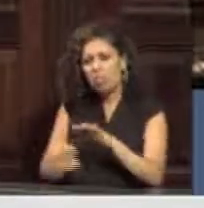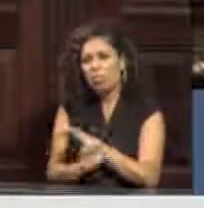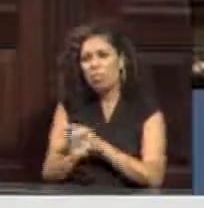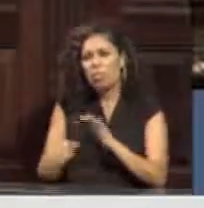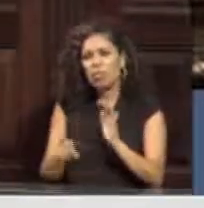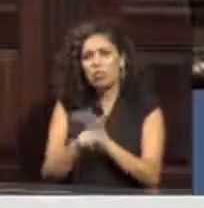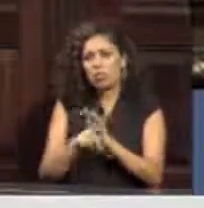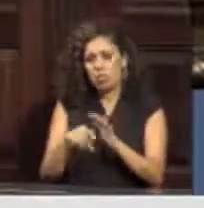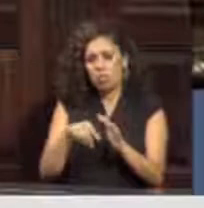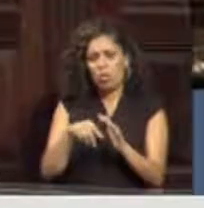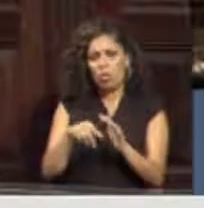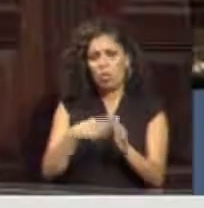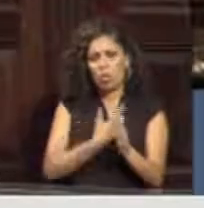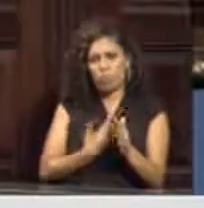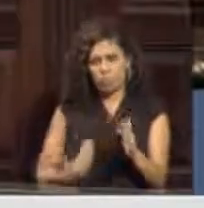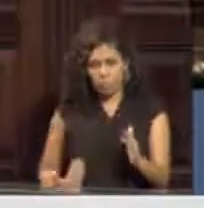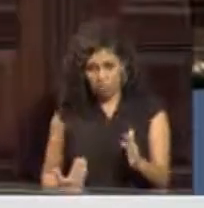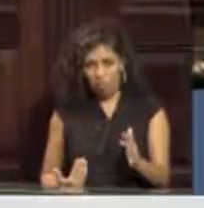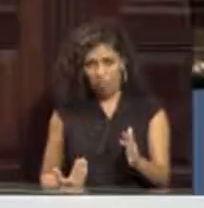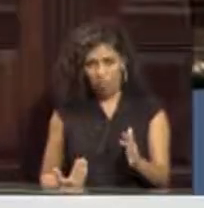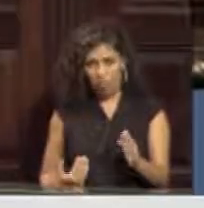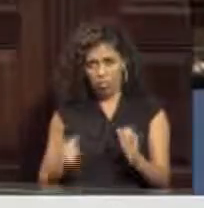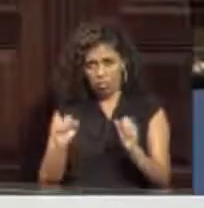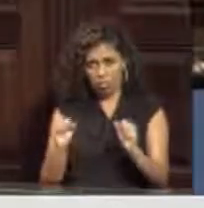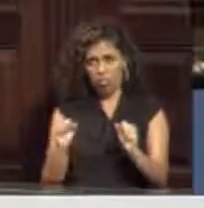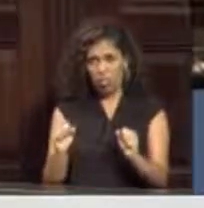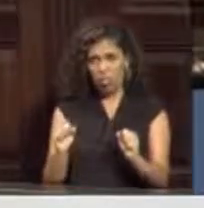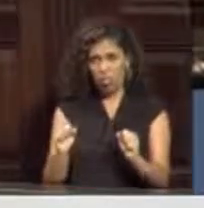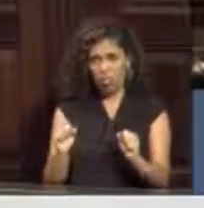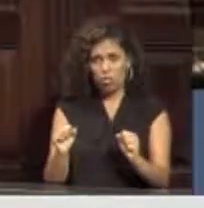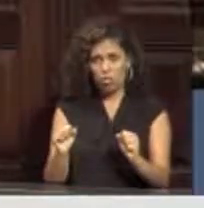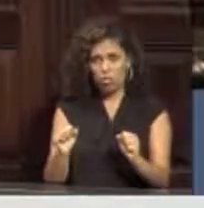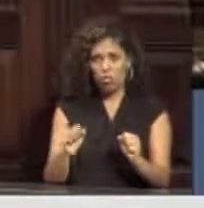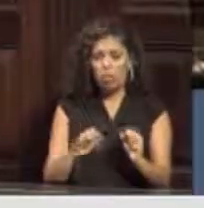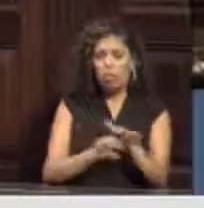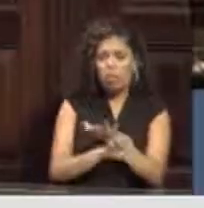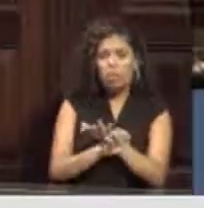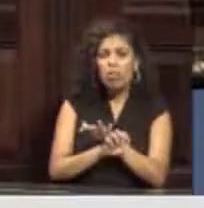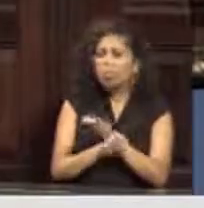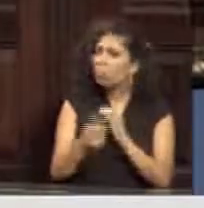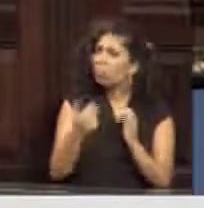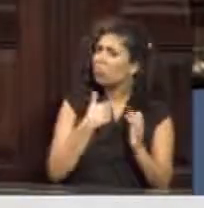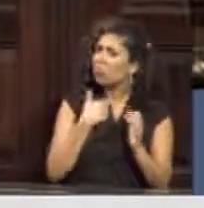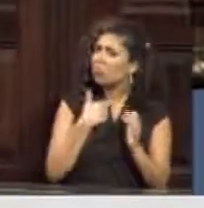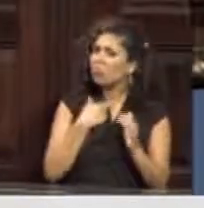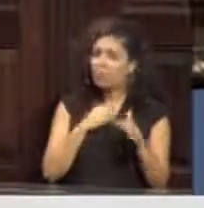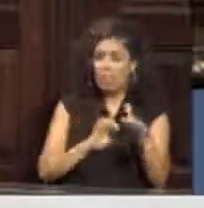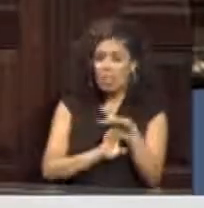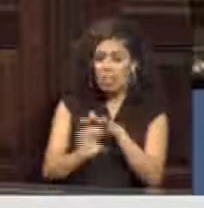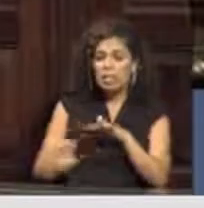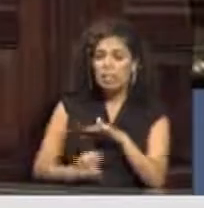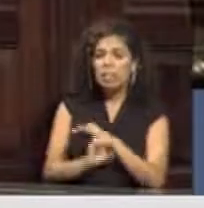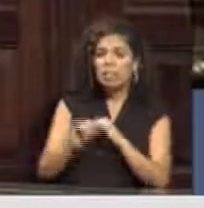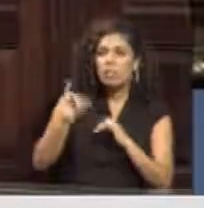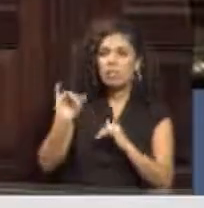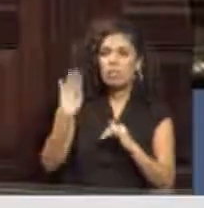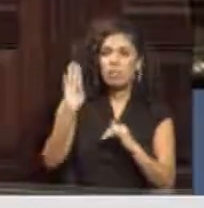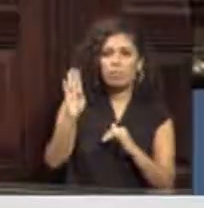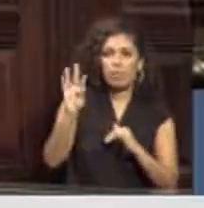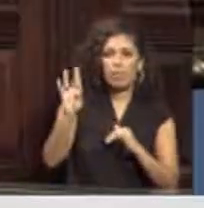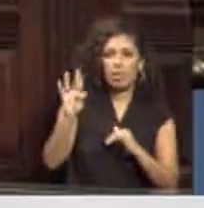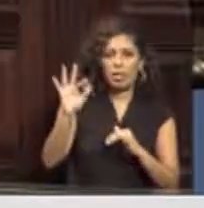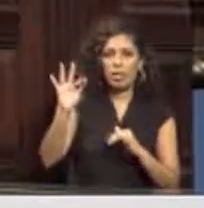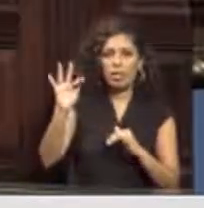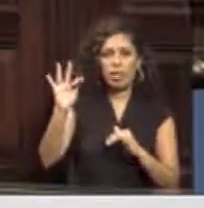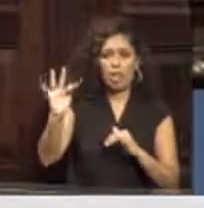E é muito importante dizer que essa empresa, a BRF, sempre administrada pelo capital privado, que essa senhora